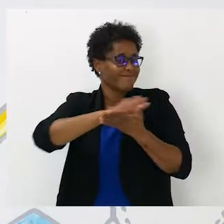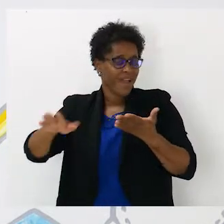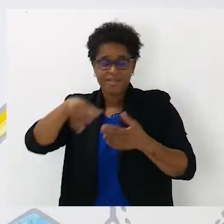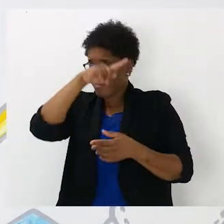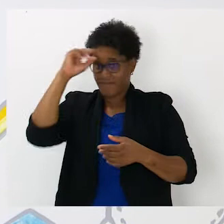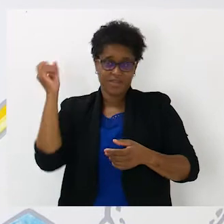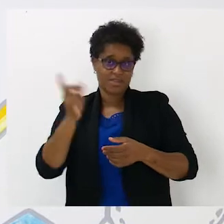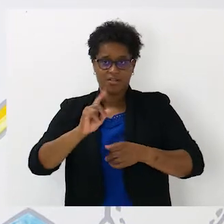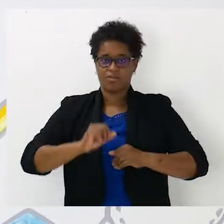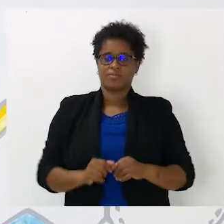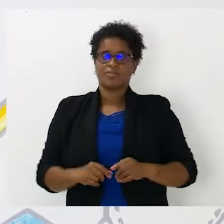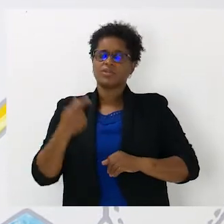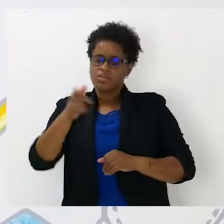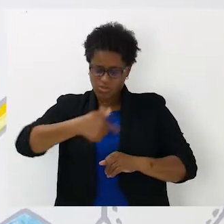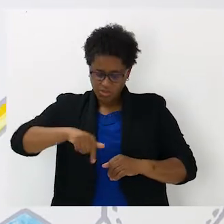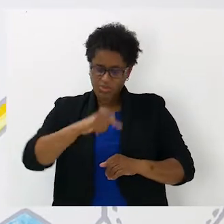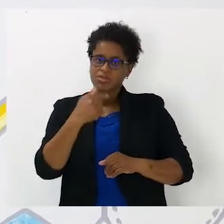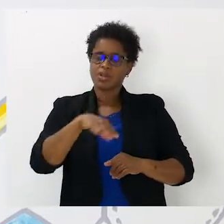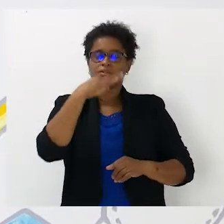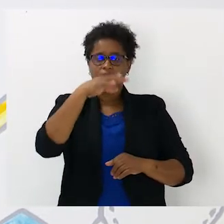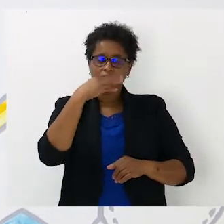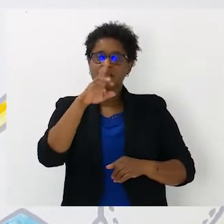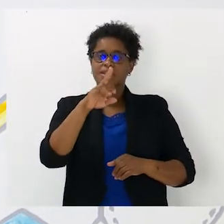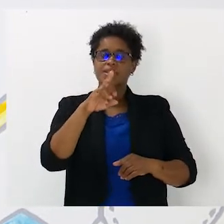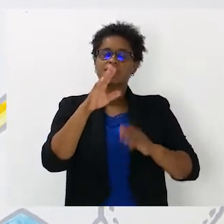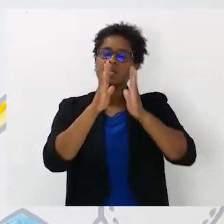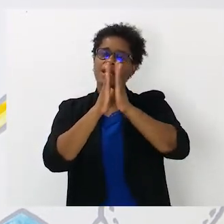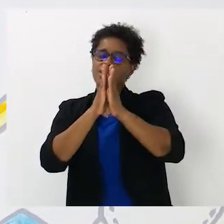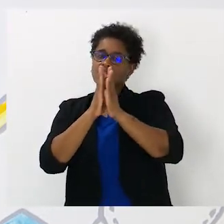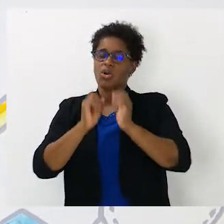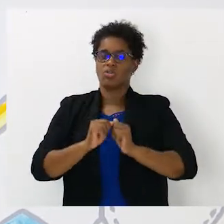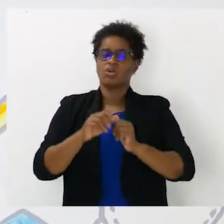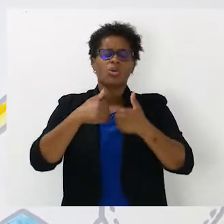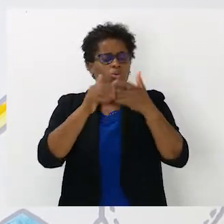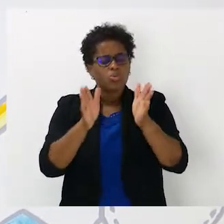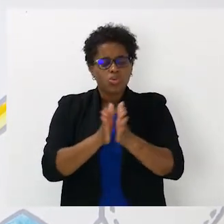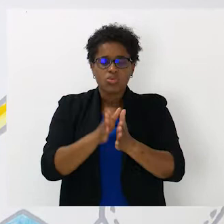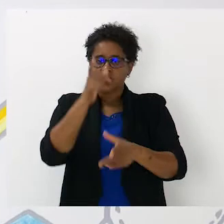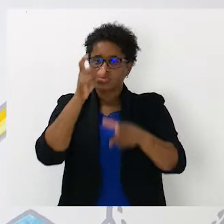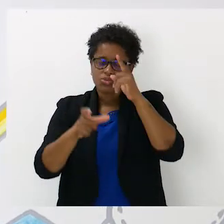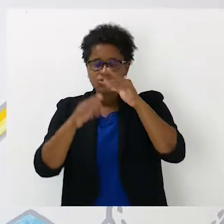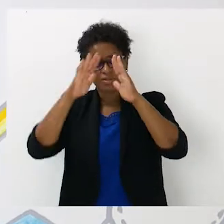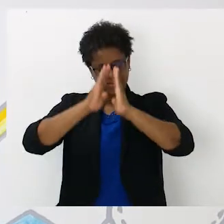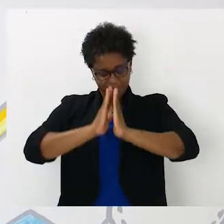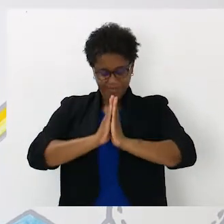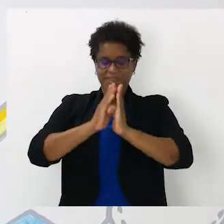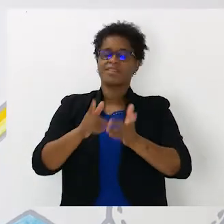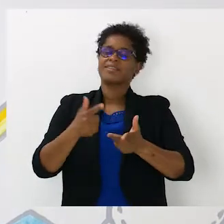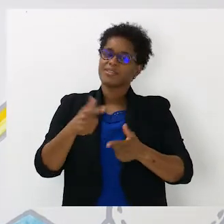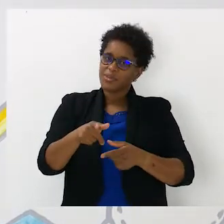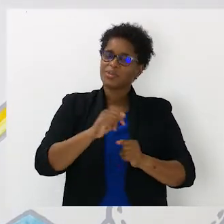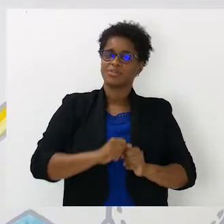difícil. Estamos a falar de religião. Todo mundo é religioso. Portanto, é